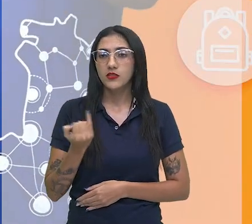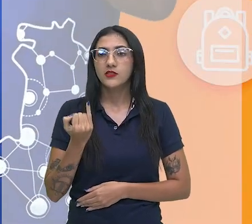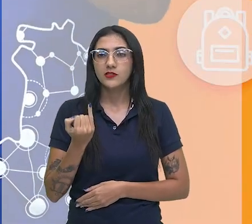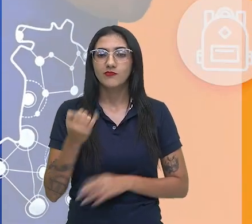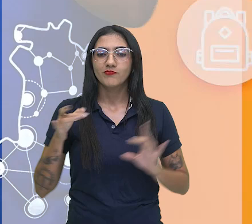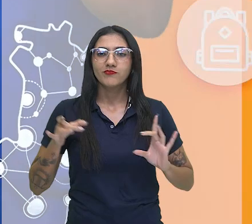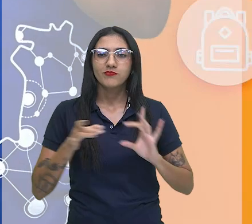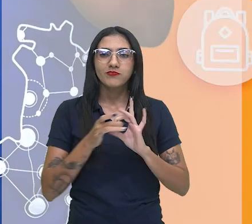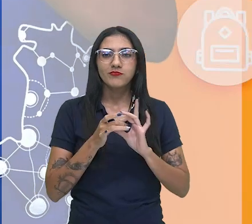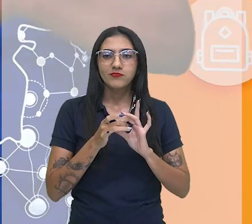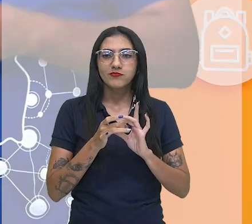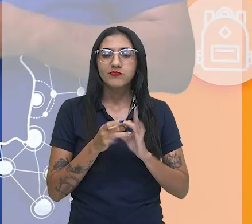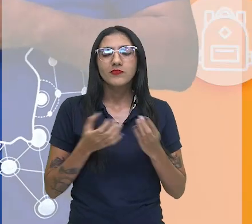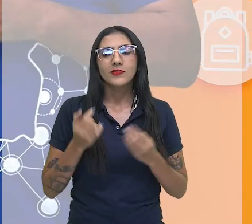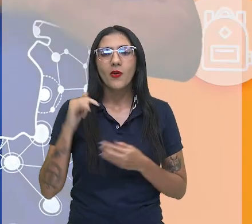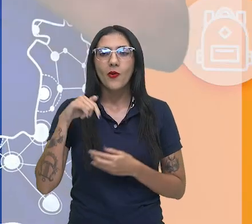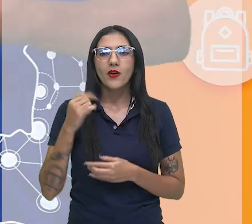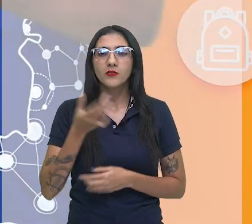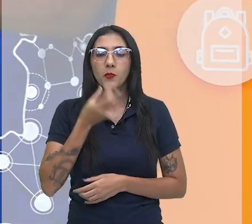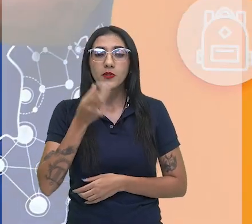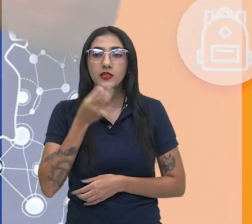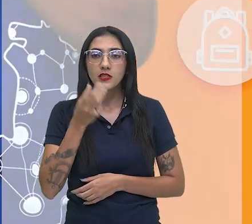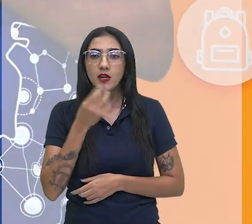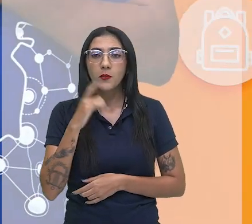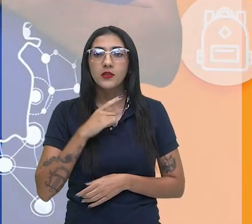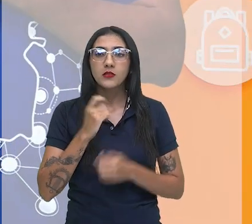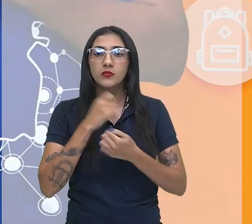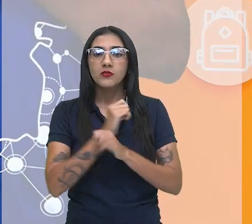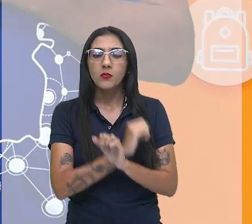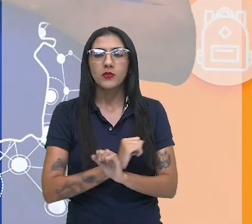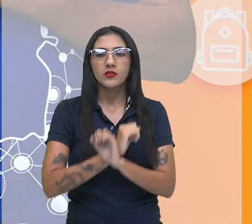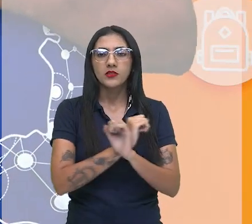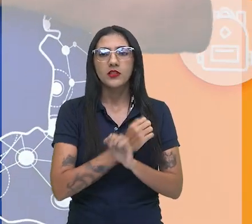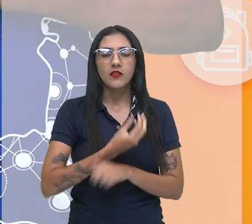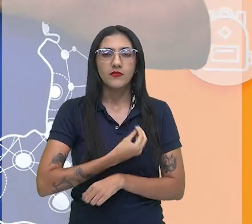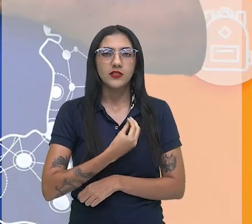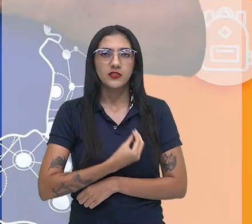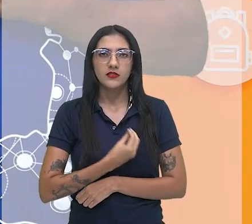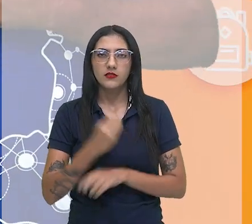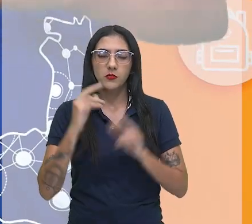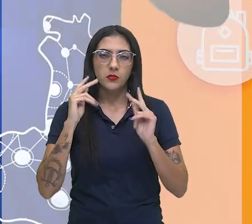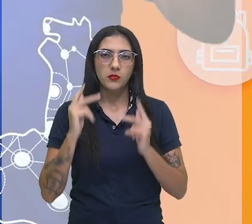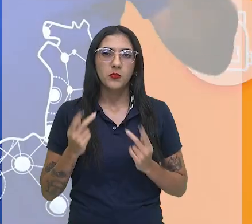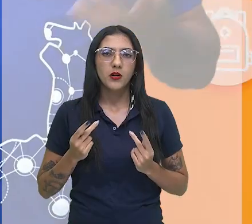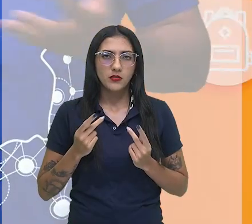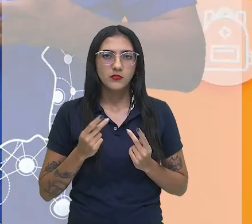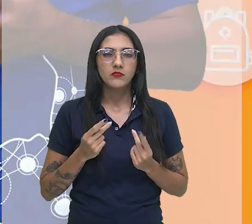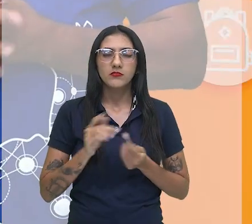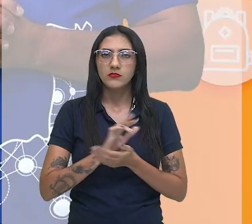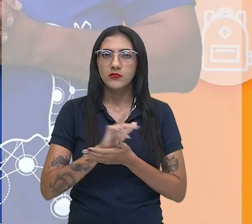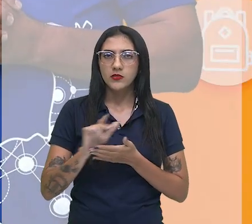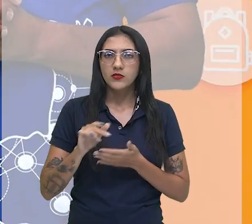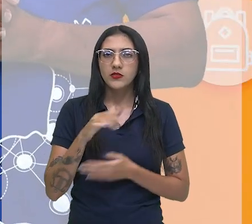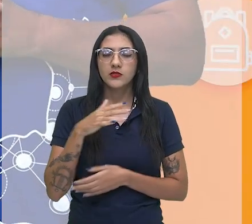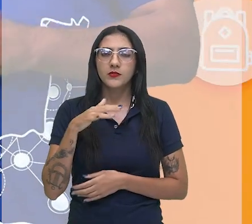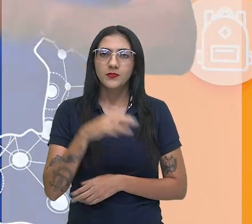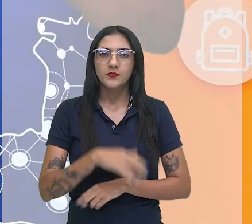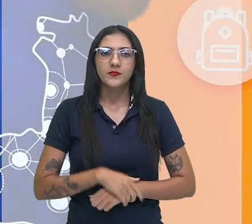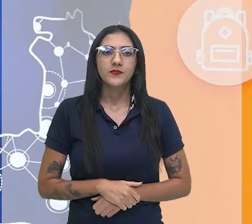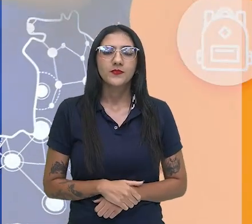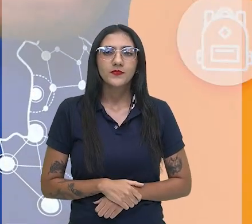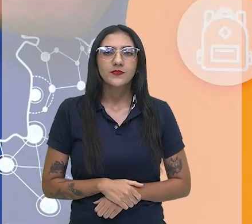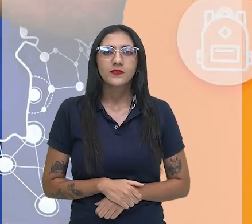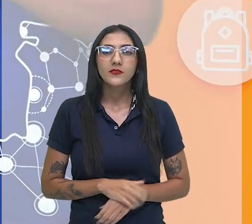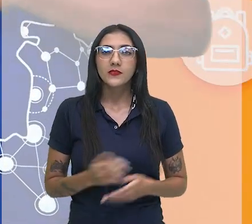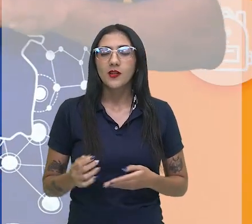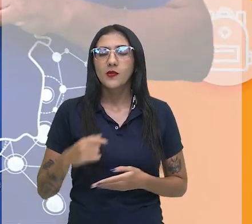Porque lá são as decisões que são tomadas para proteger o ser humano, a vida do ser humano, nos seus vários âmbitos aí, né? Então, nós